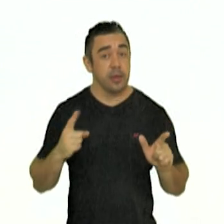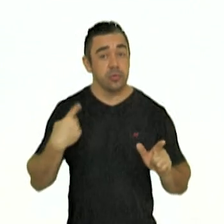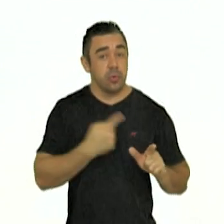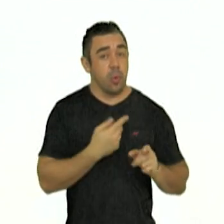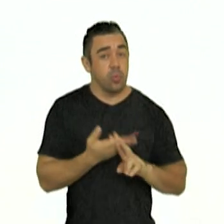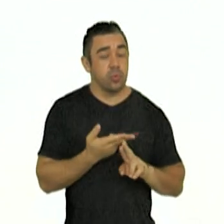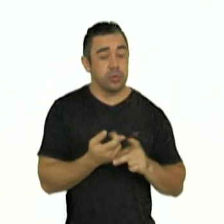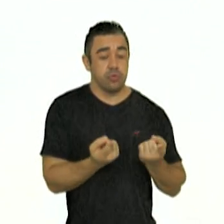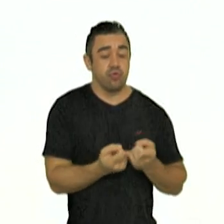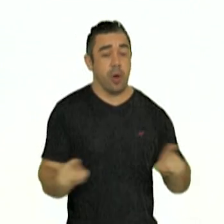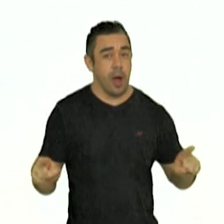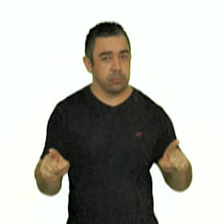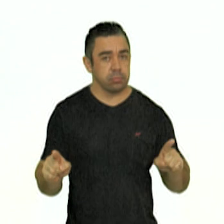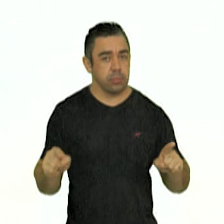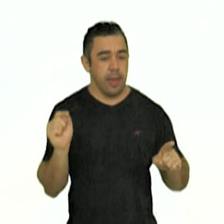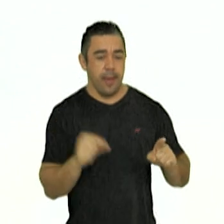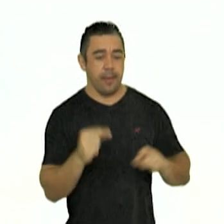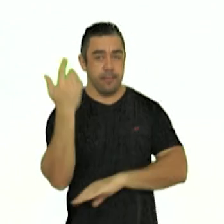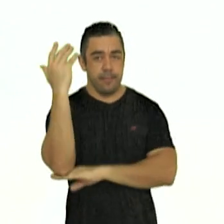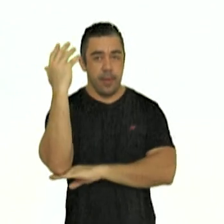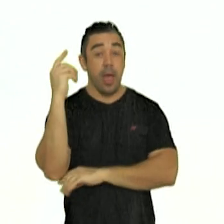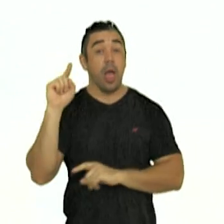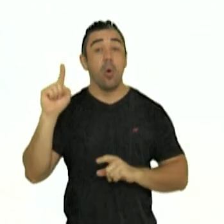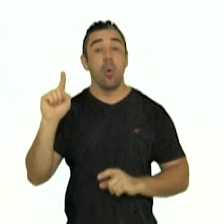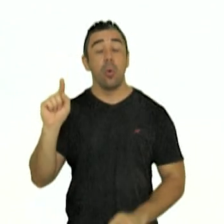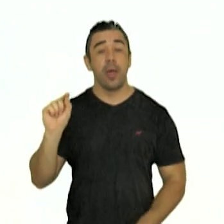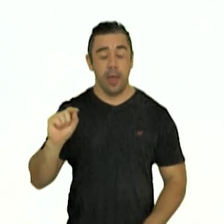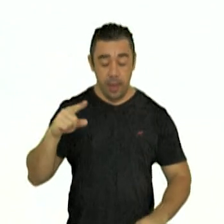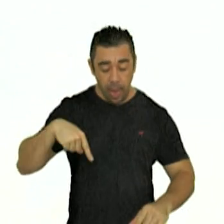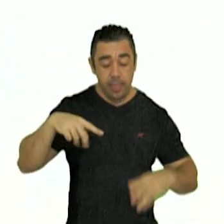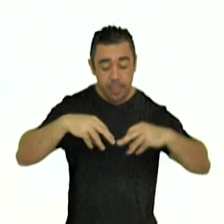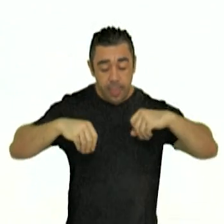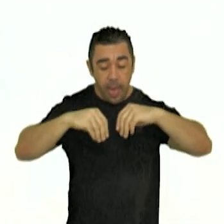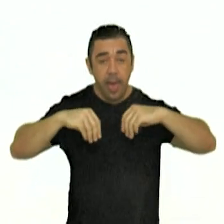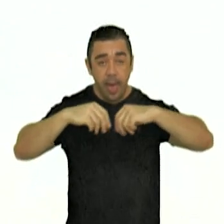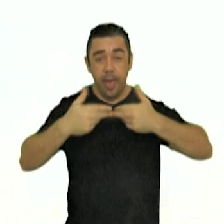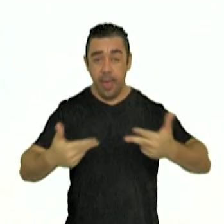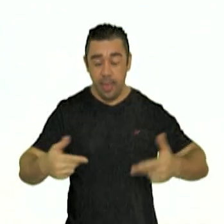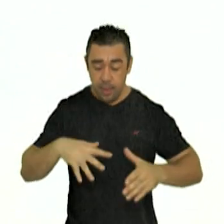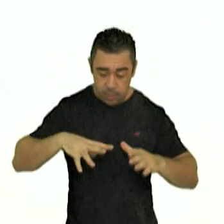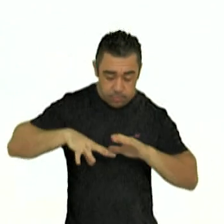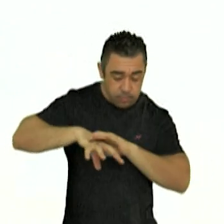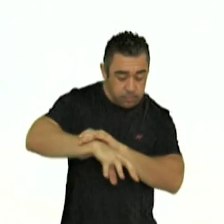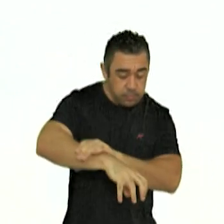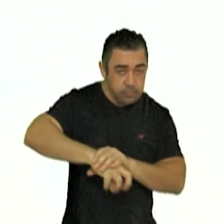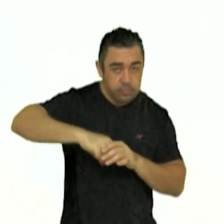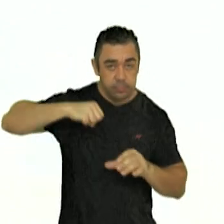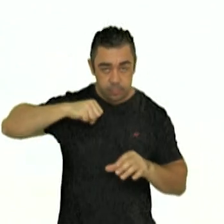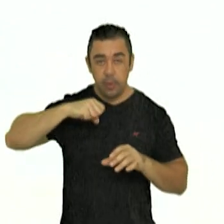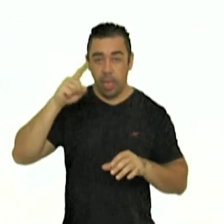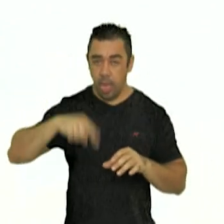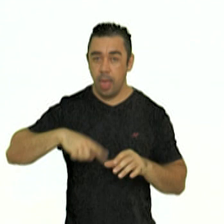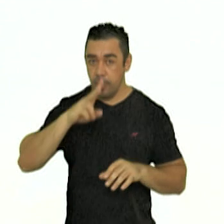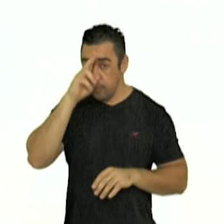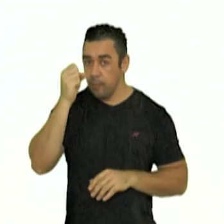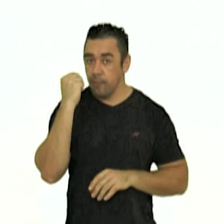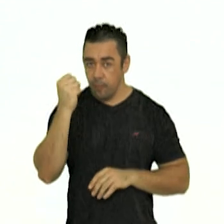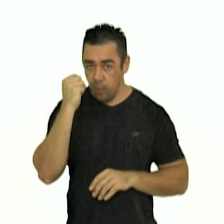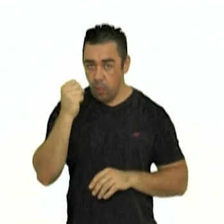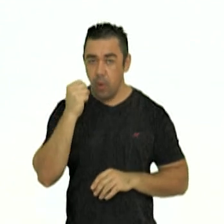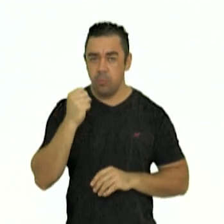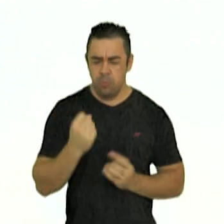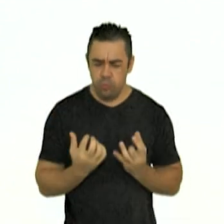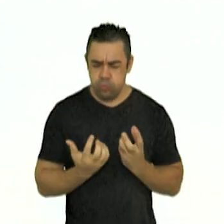no domingo. Ele está no subsolo, ele é extraído do subsolo, né? Um carvão mineral. Ele tem uma capacidade